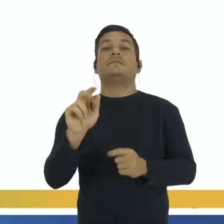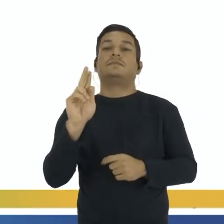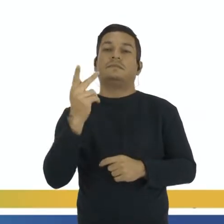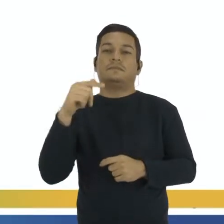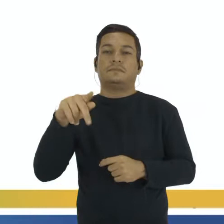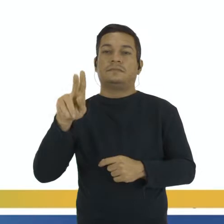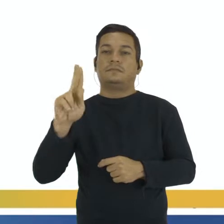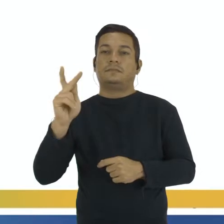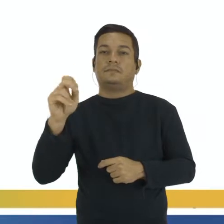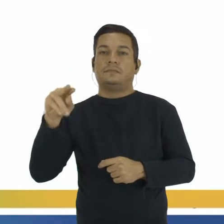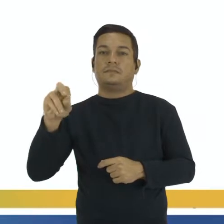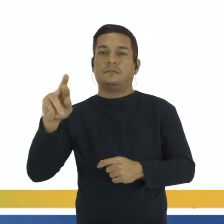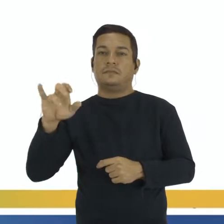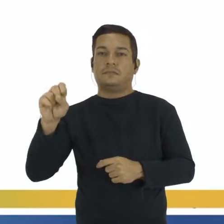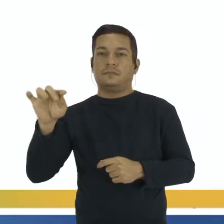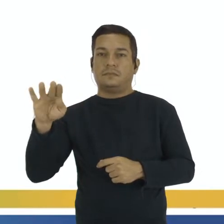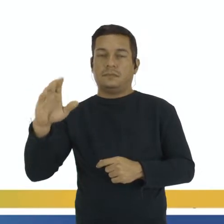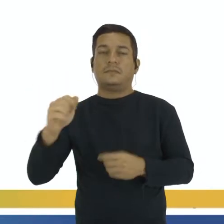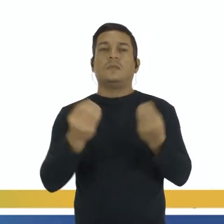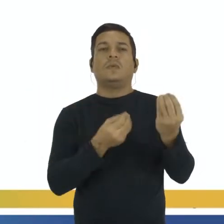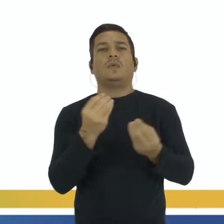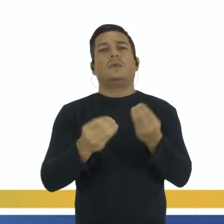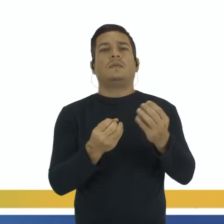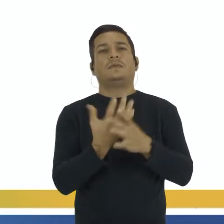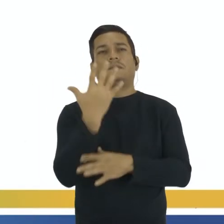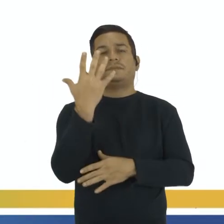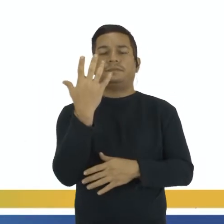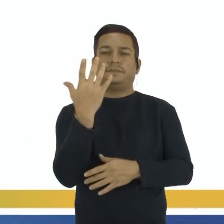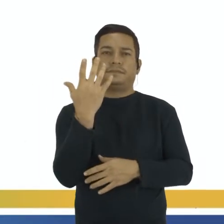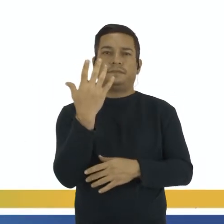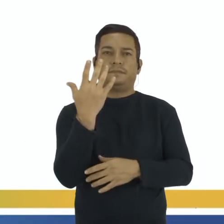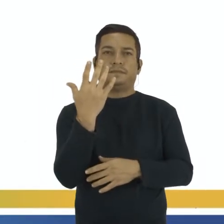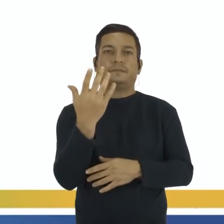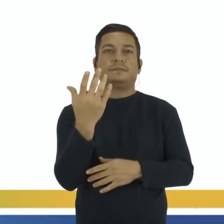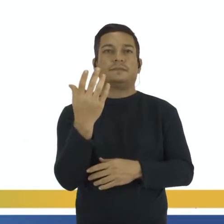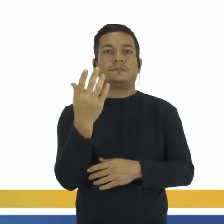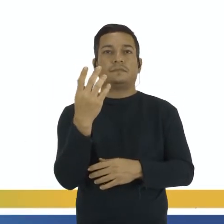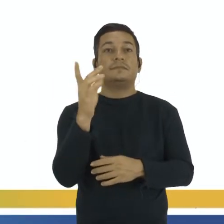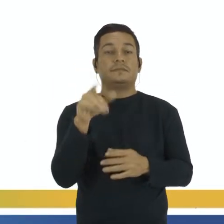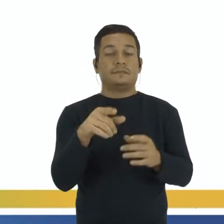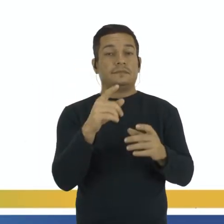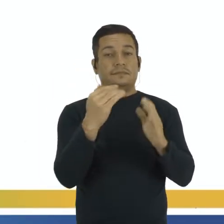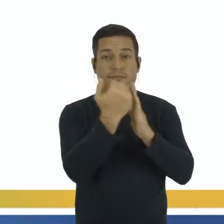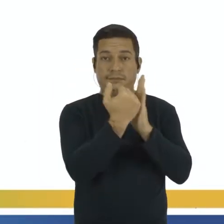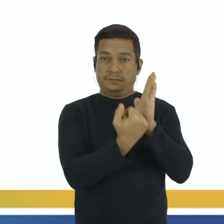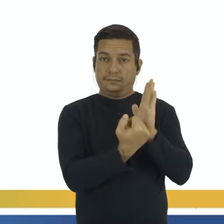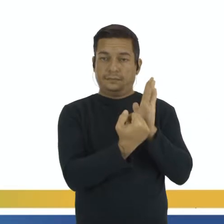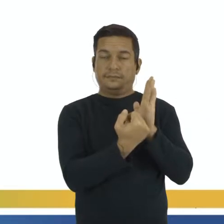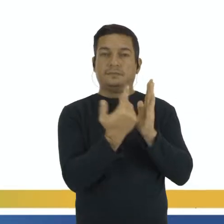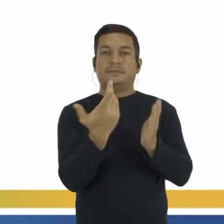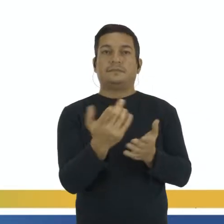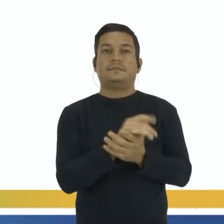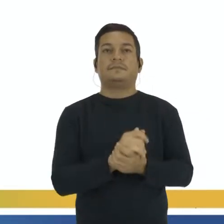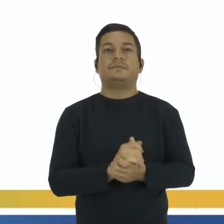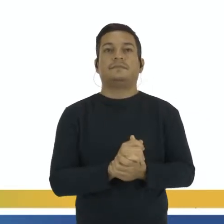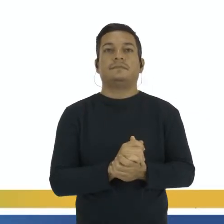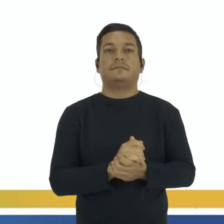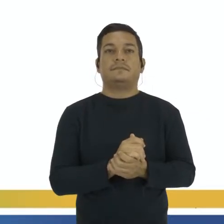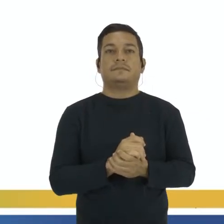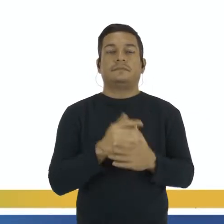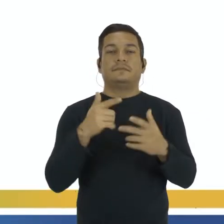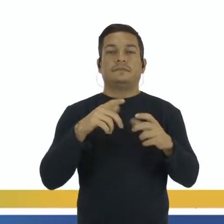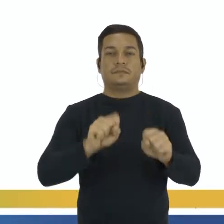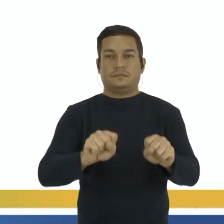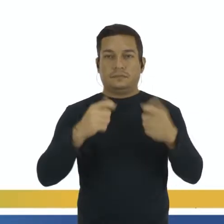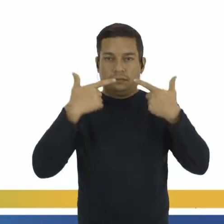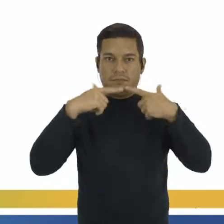Mas, afinal, como o humor é construído na HQ? Através desses elementos. Recursos linguísticos,